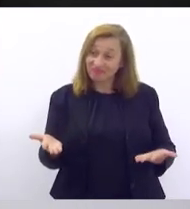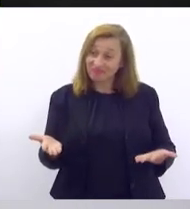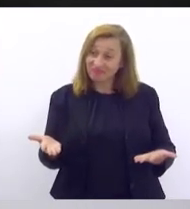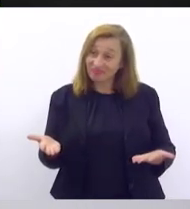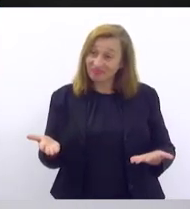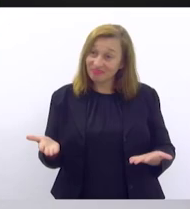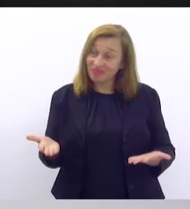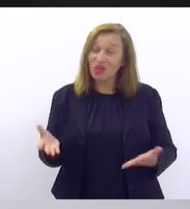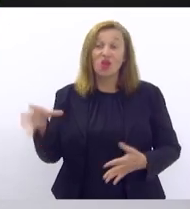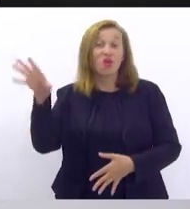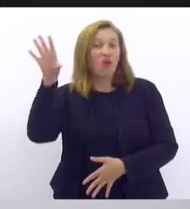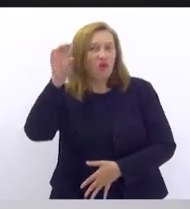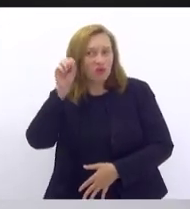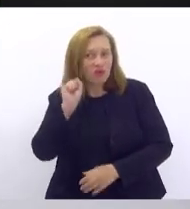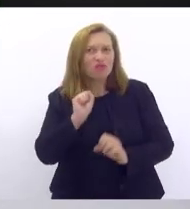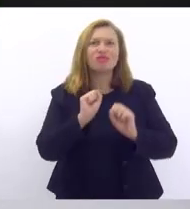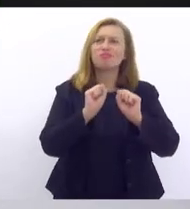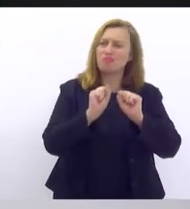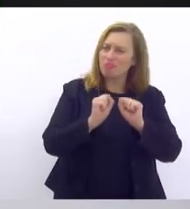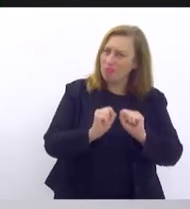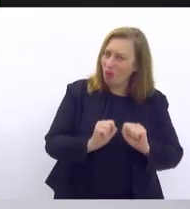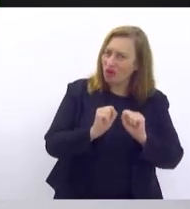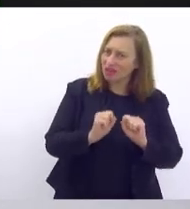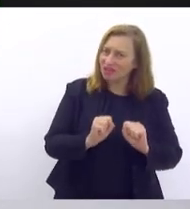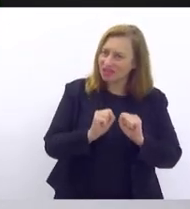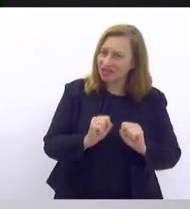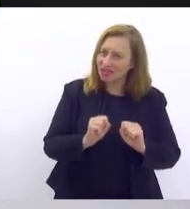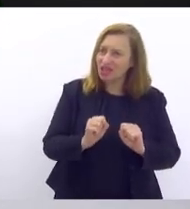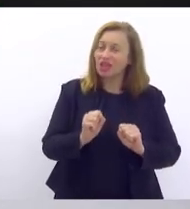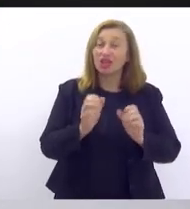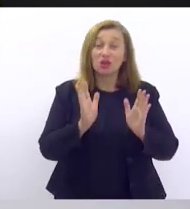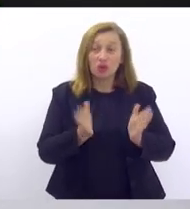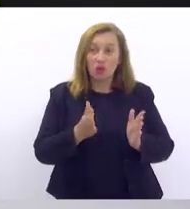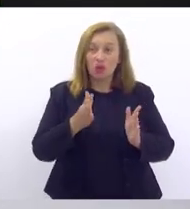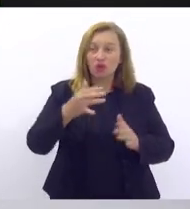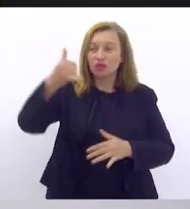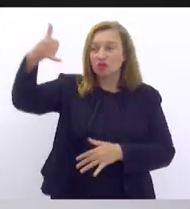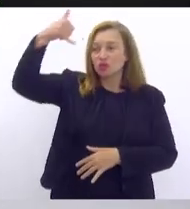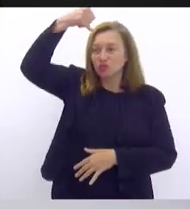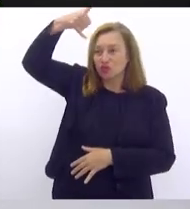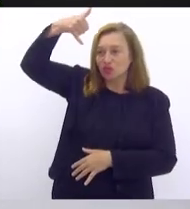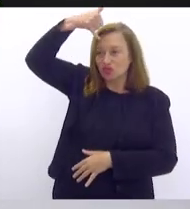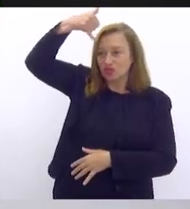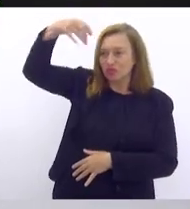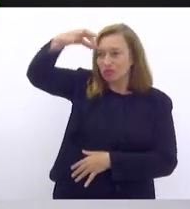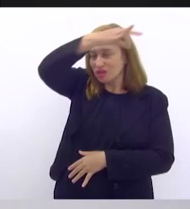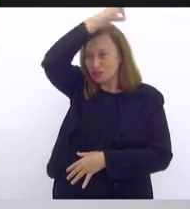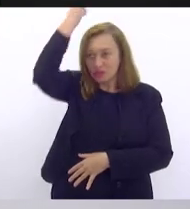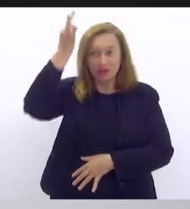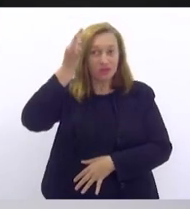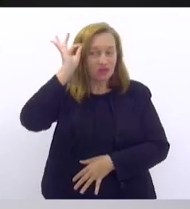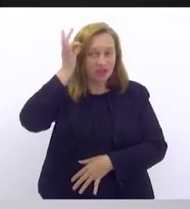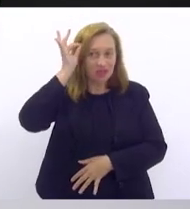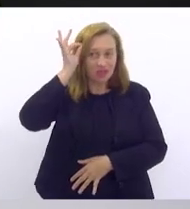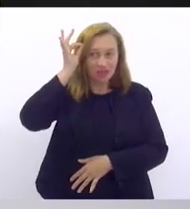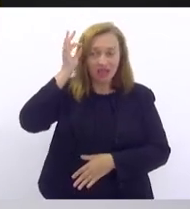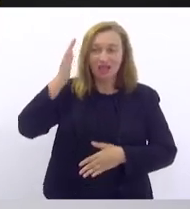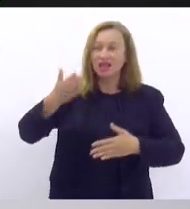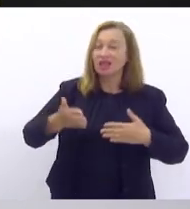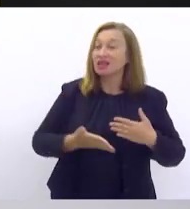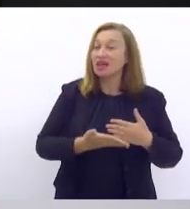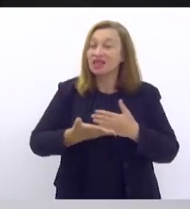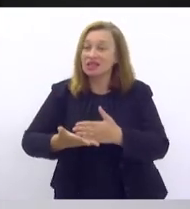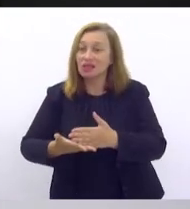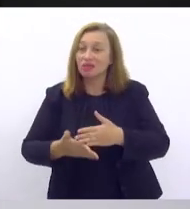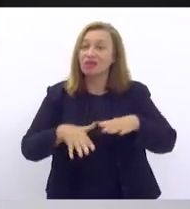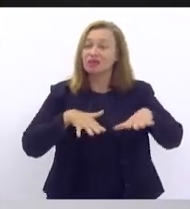E ouvir aqueles que podem e que estão hoje ungidos pelo Espírito Santo através da direção deste movimento a nos